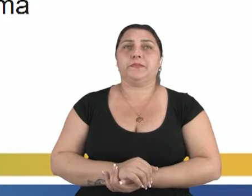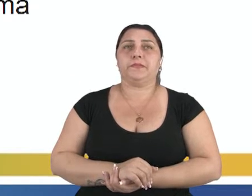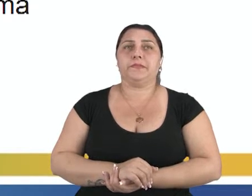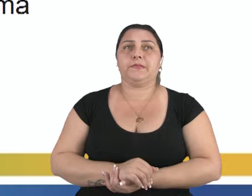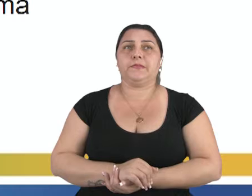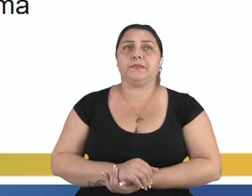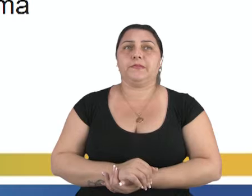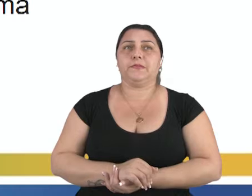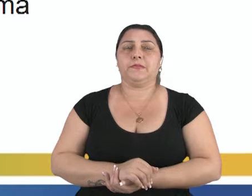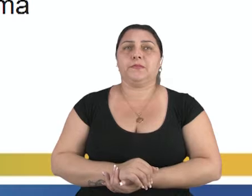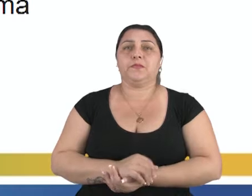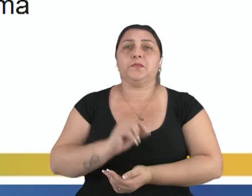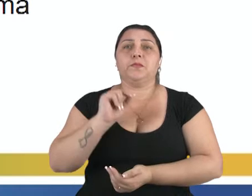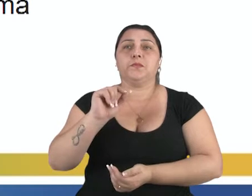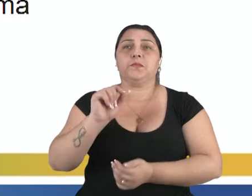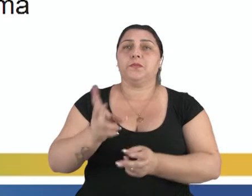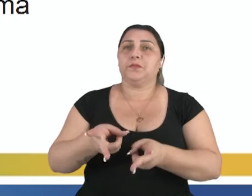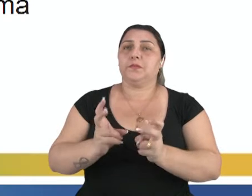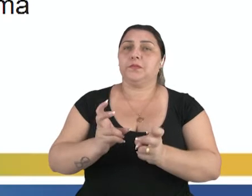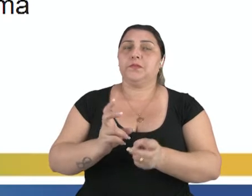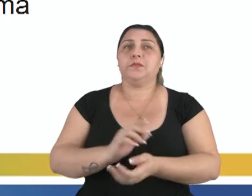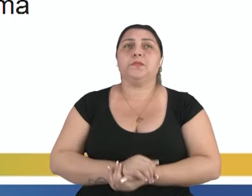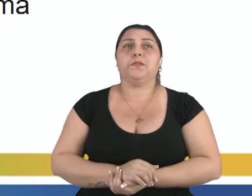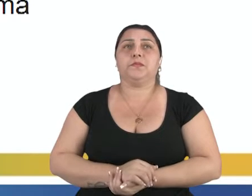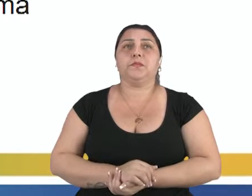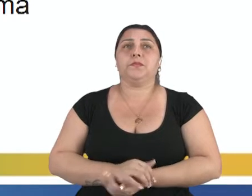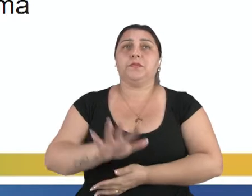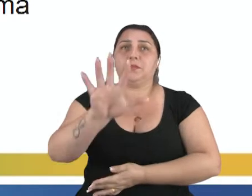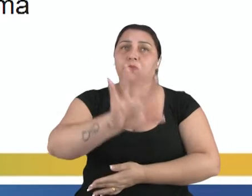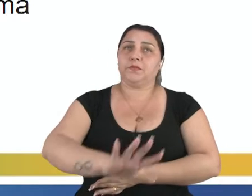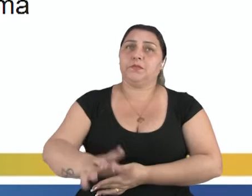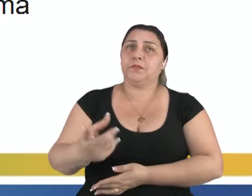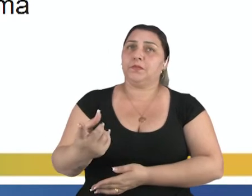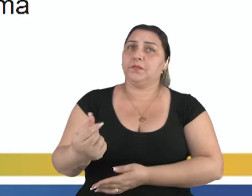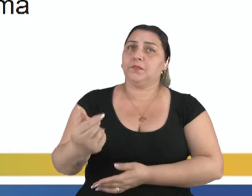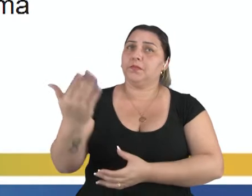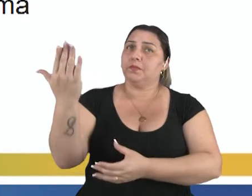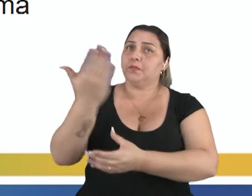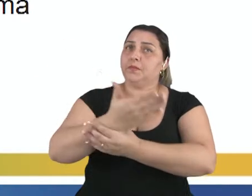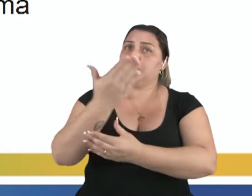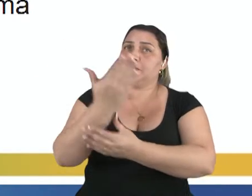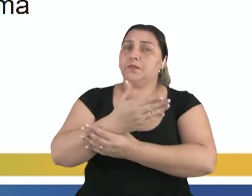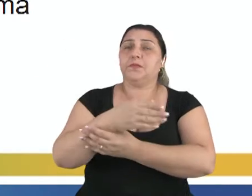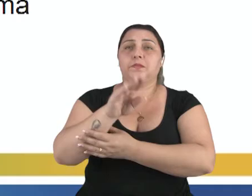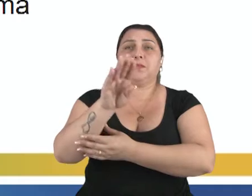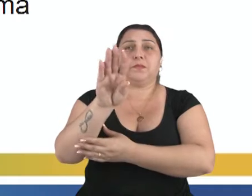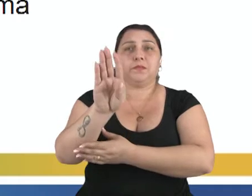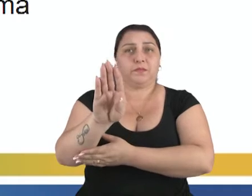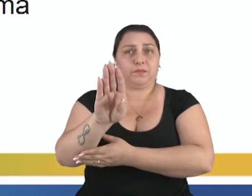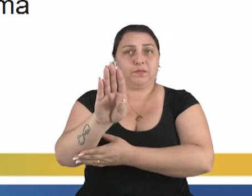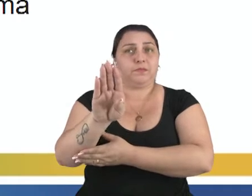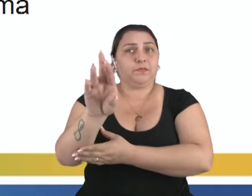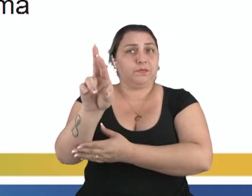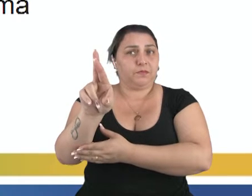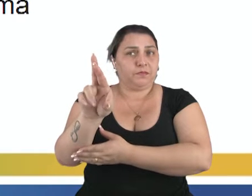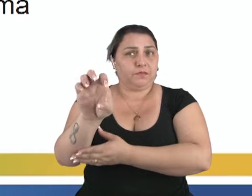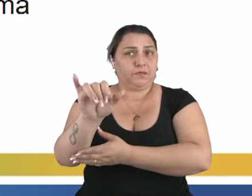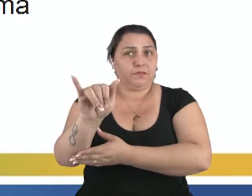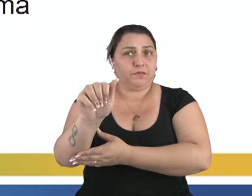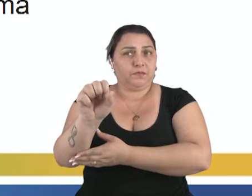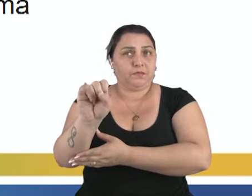modo geral, se o preço da bandeirada fosse B reais e o preço do quilômetro